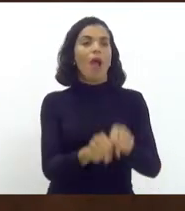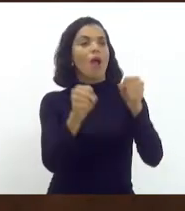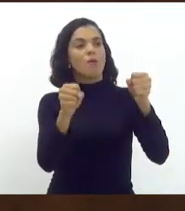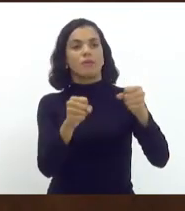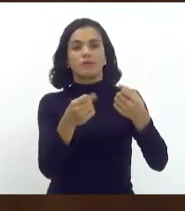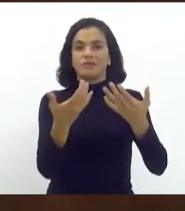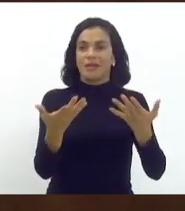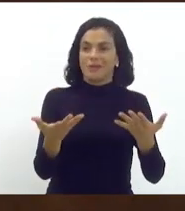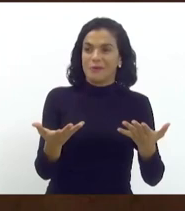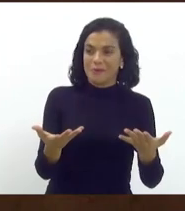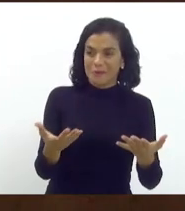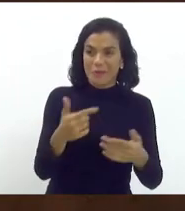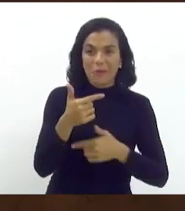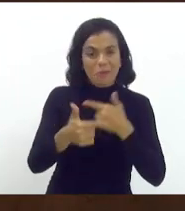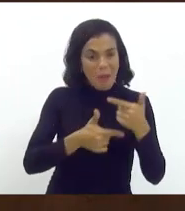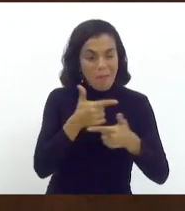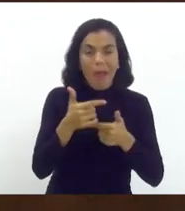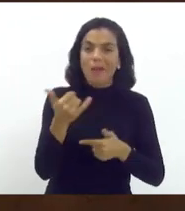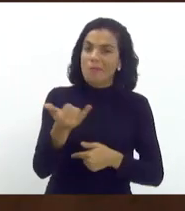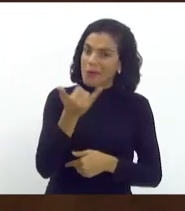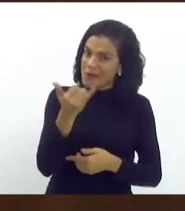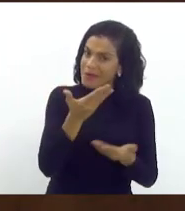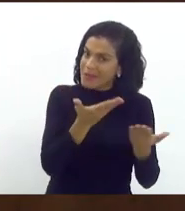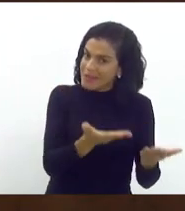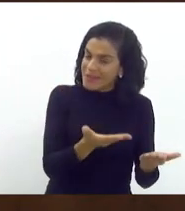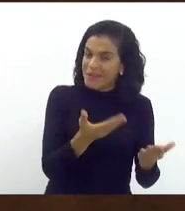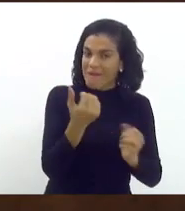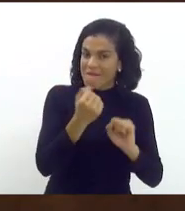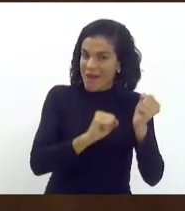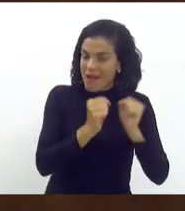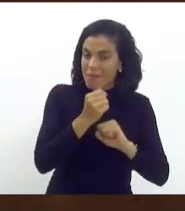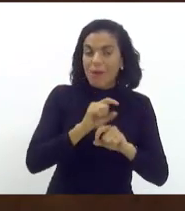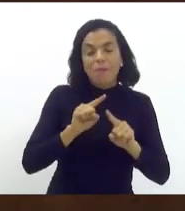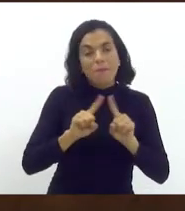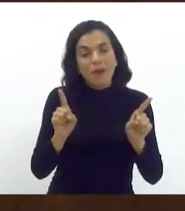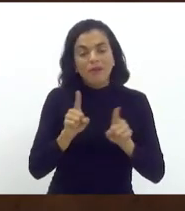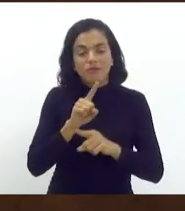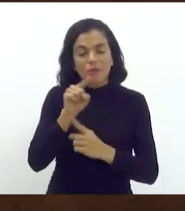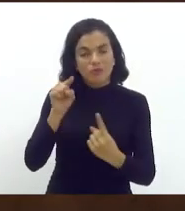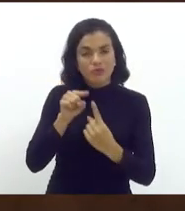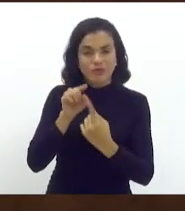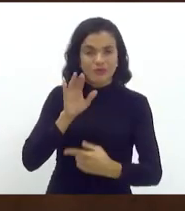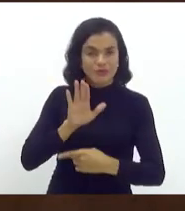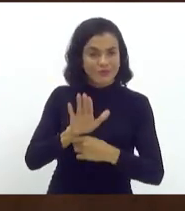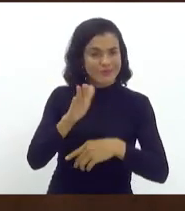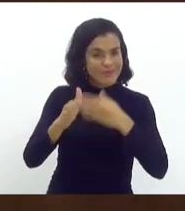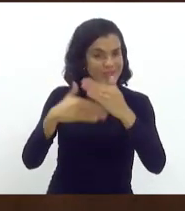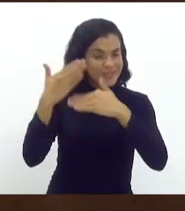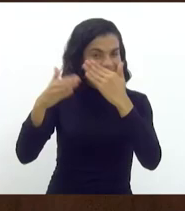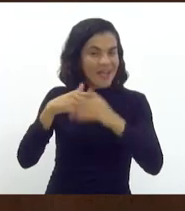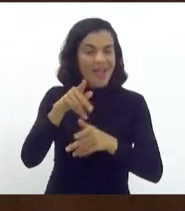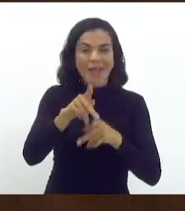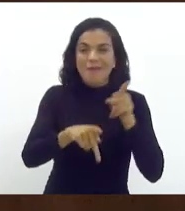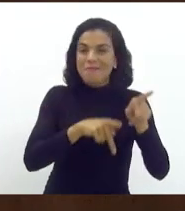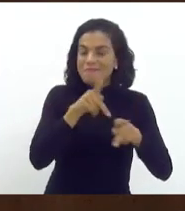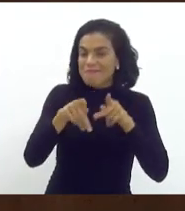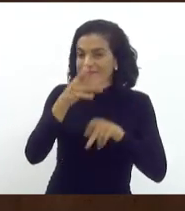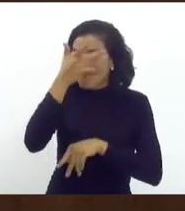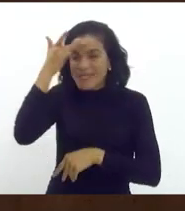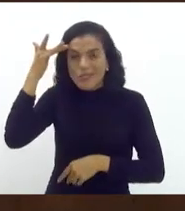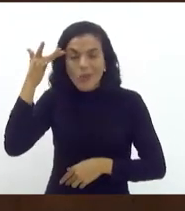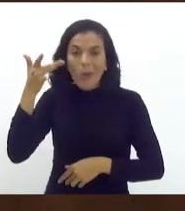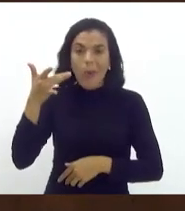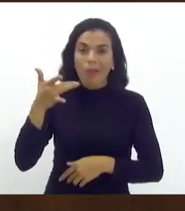é um órgão que tem um trabalho muito importante mas para ajudar porque ali são pessoas que estão morrendo